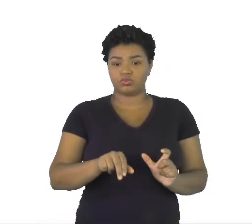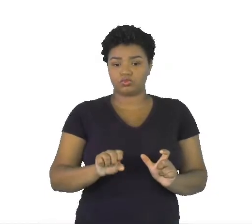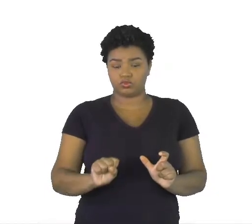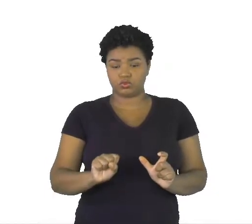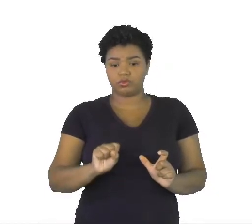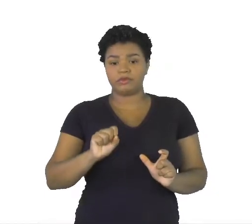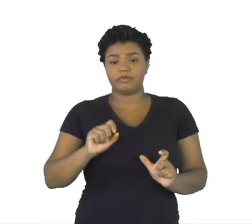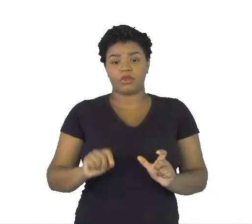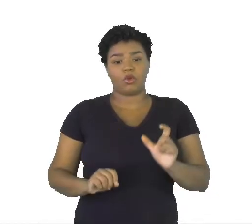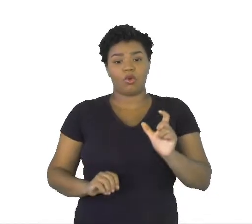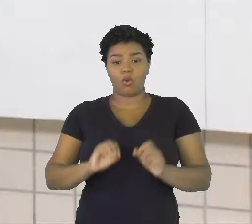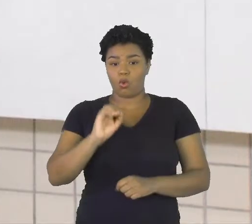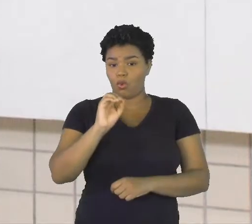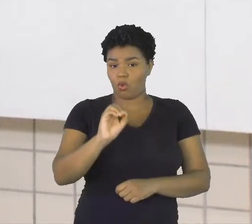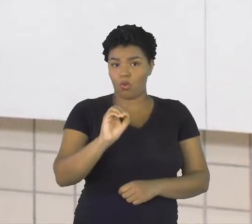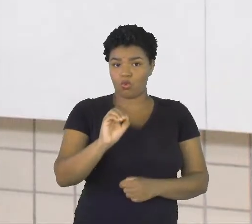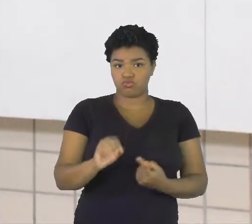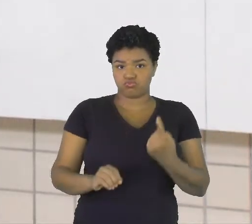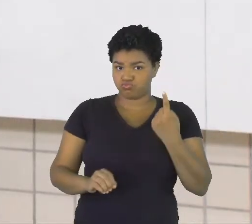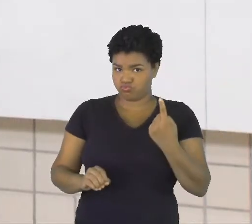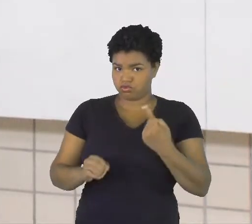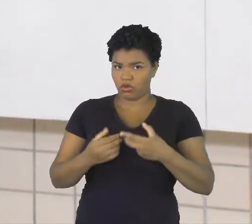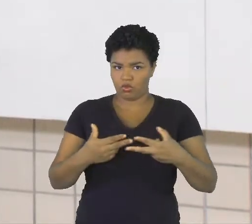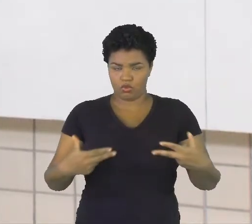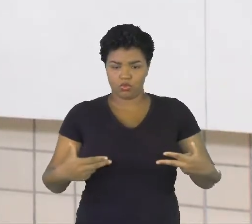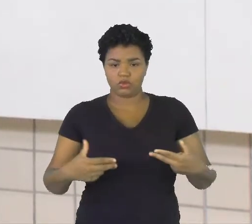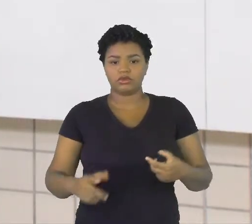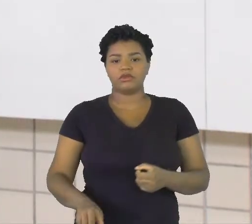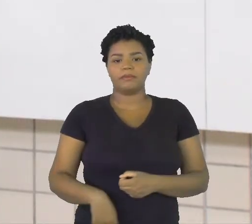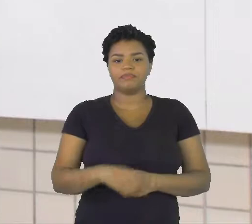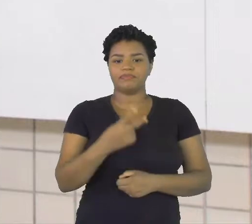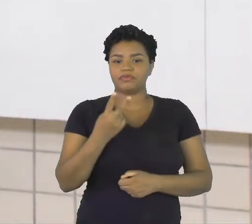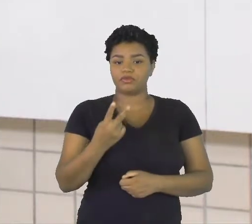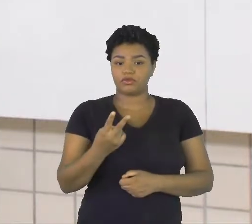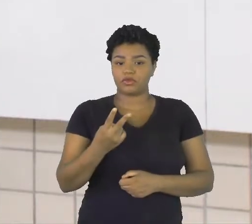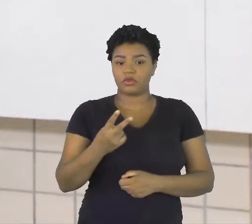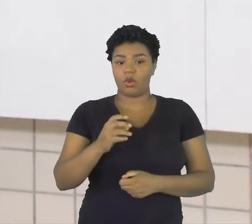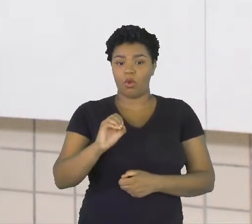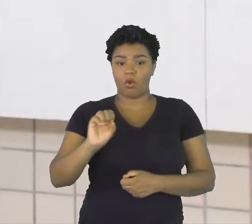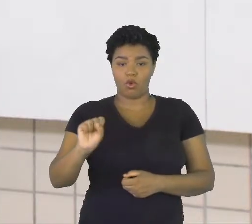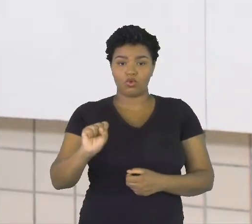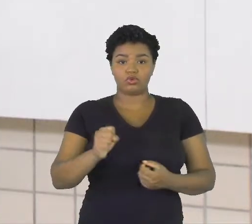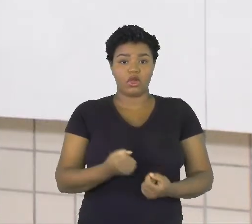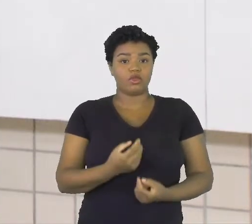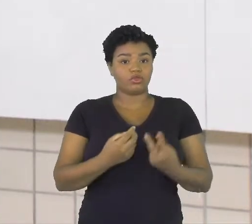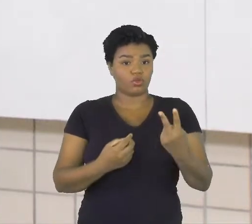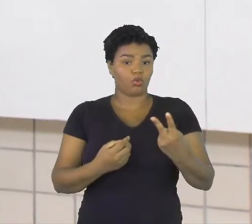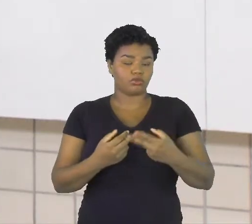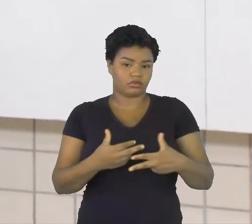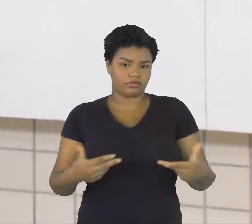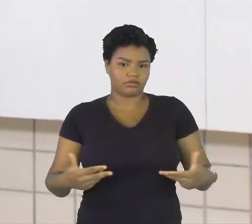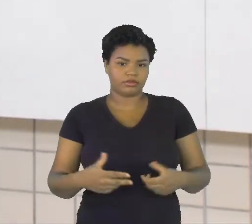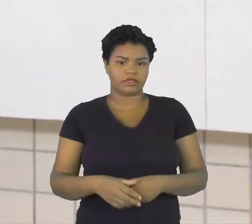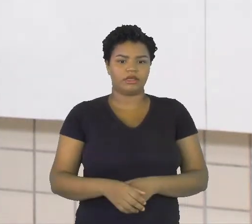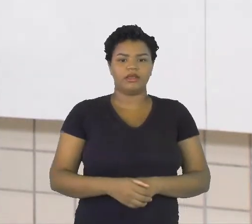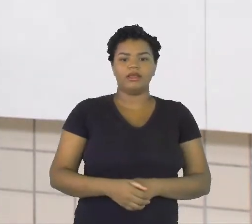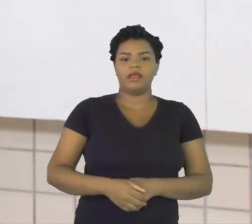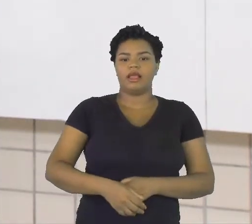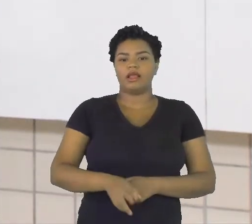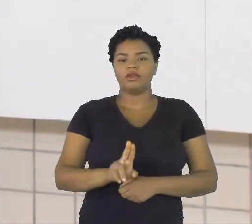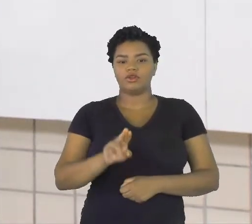um elemento, os quando for mais de um elemento, quando for apenas um elemento e uns quando for mais